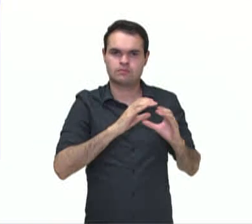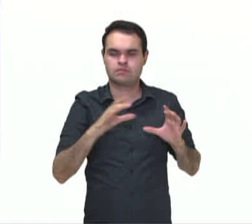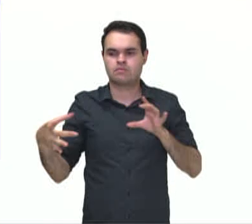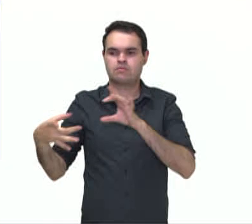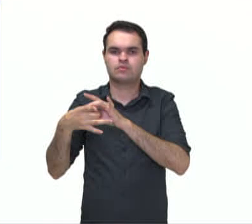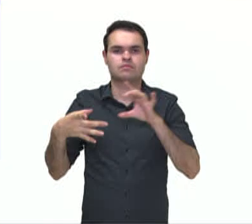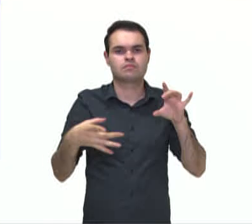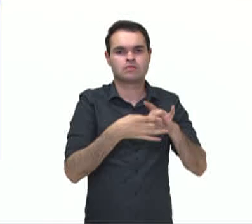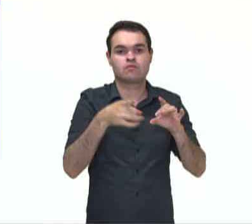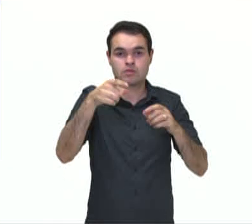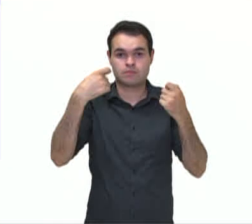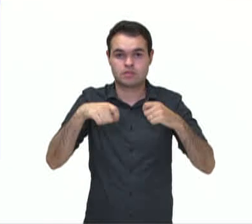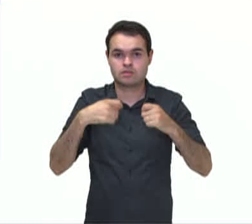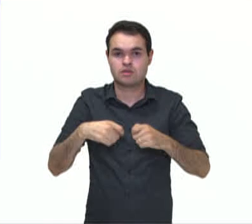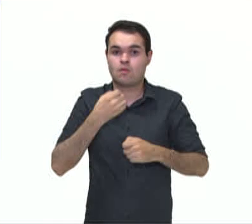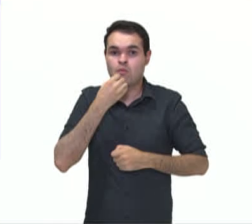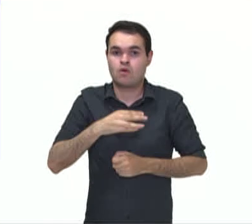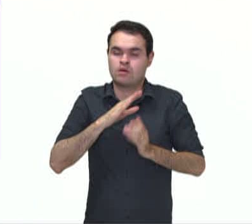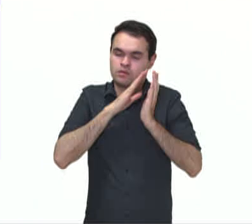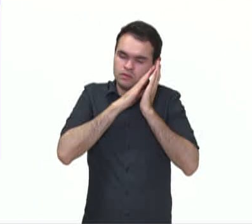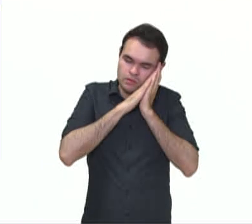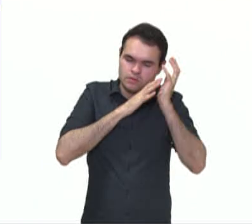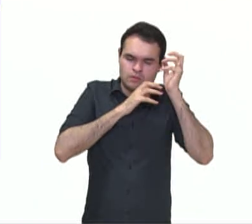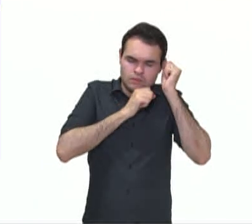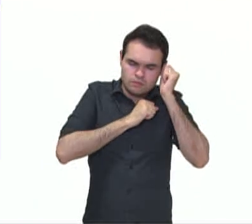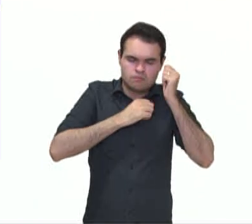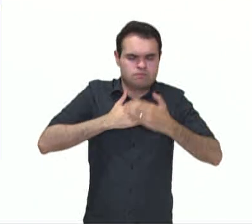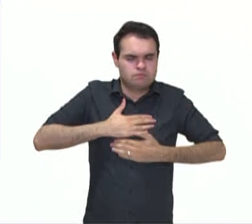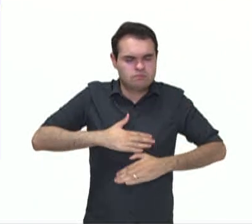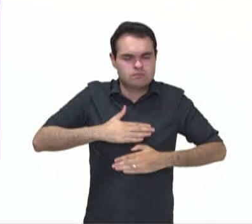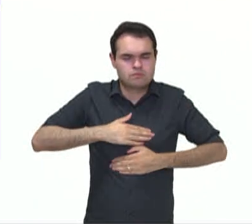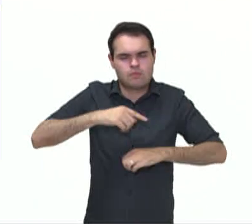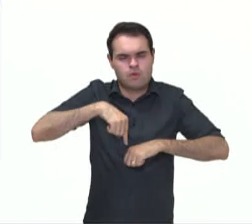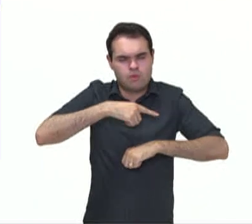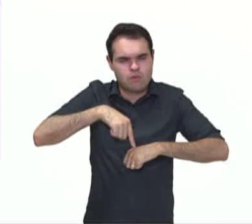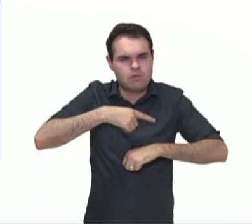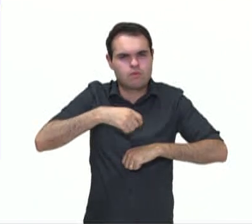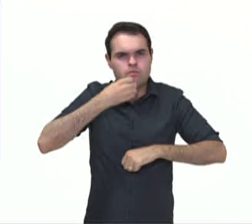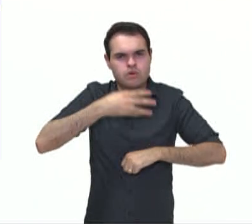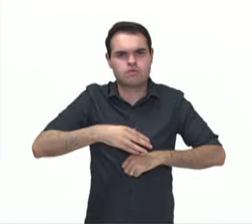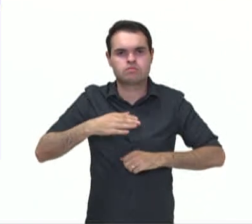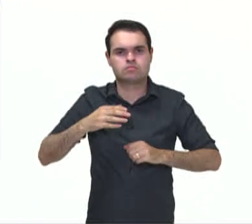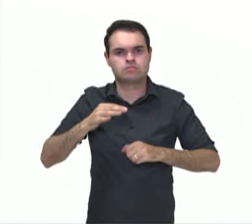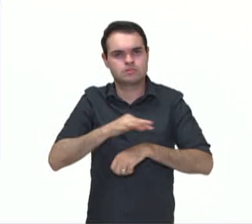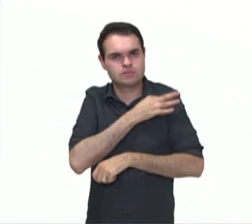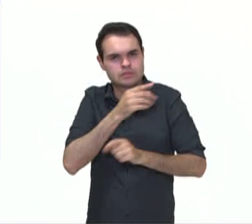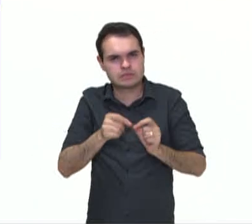boa noite de sono, técnicas de respiração, deixar preocupações de lado,